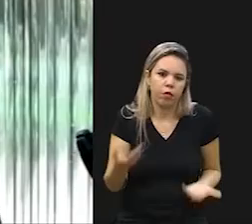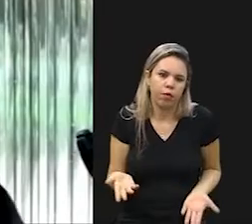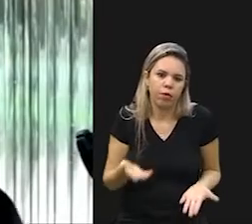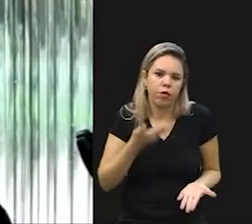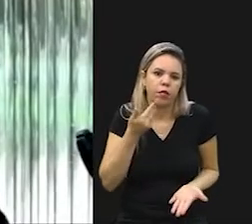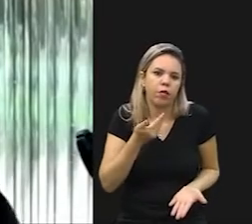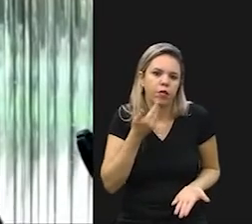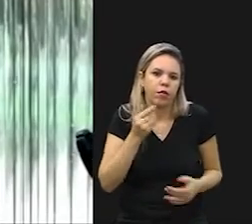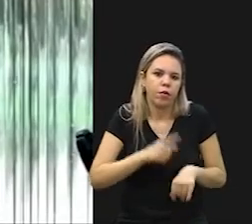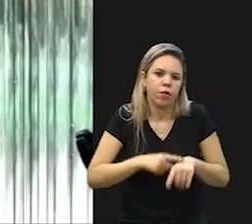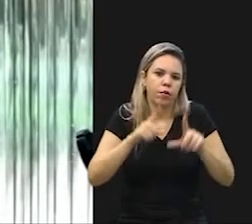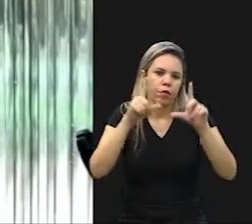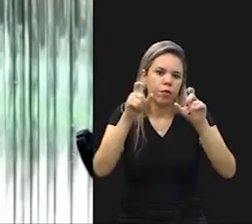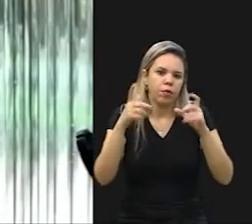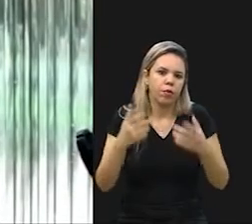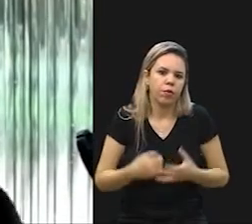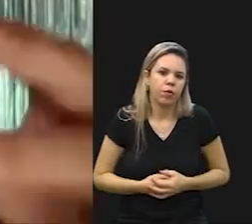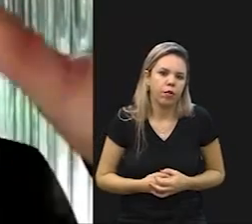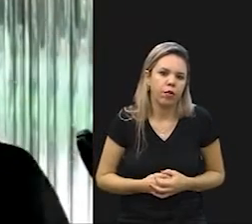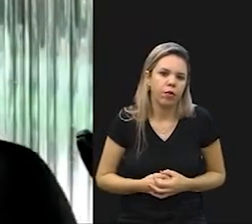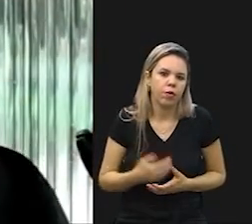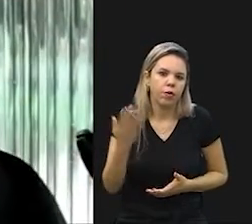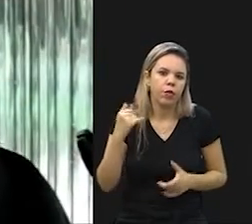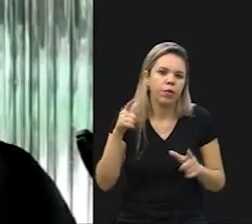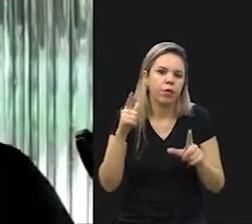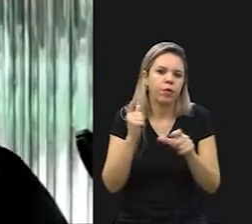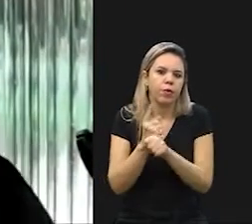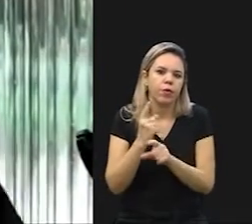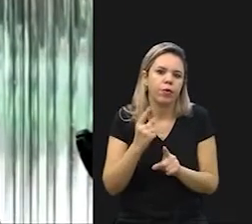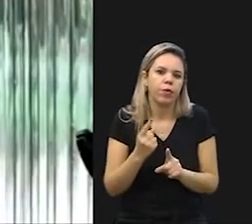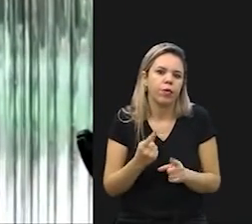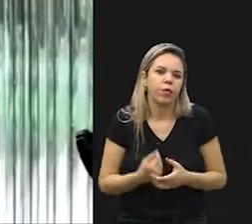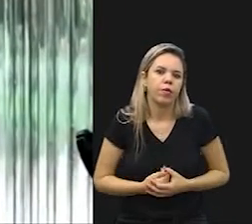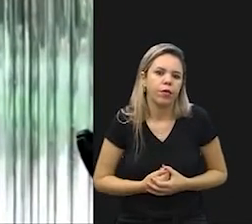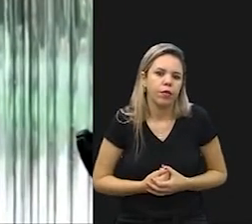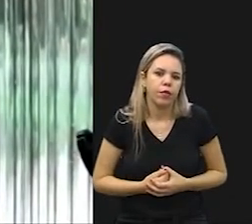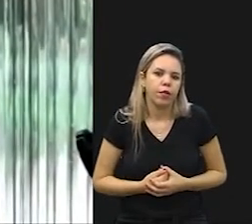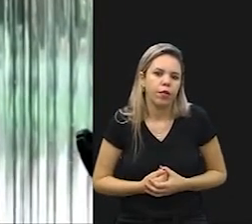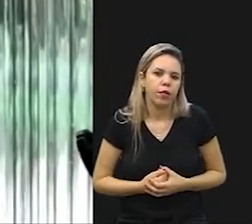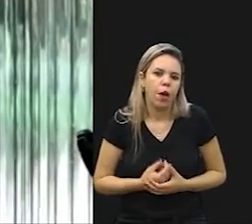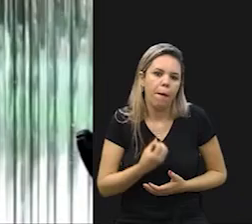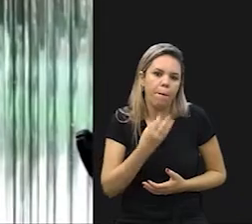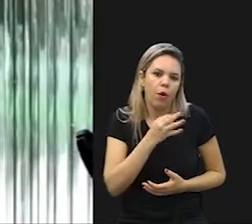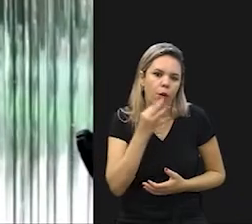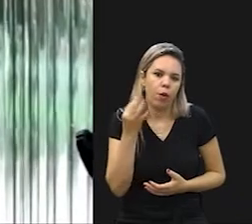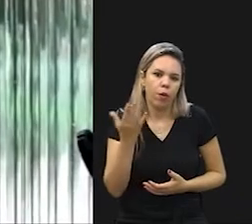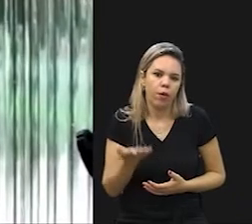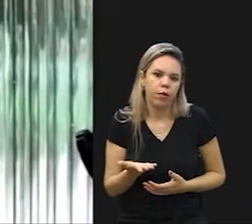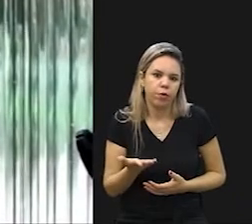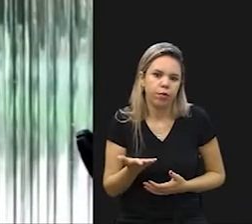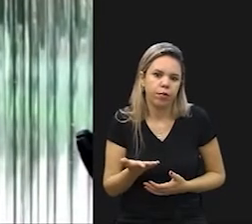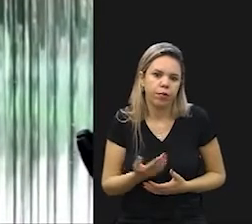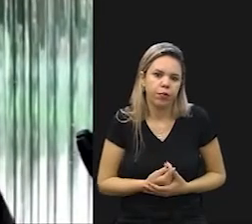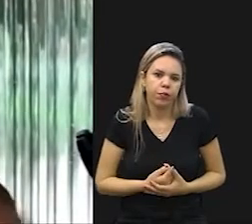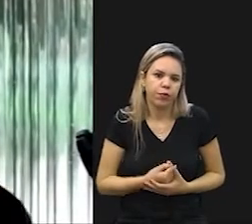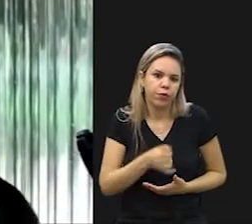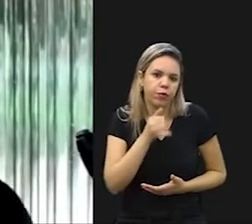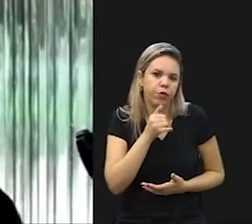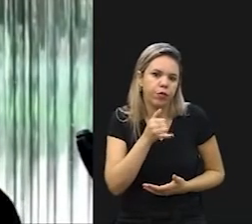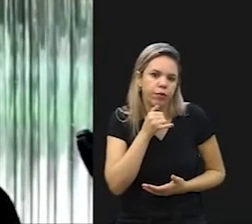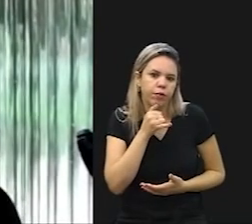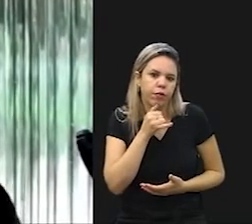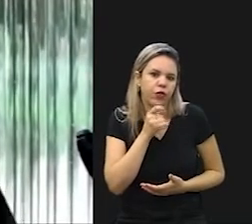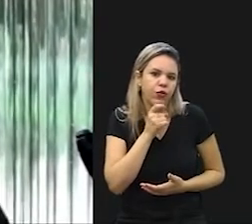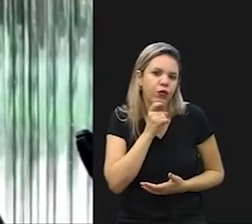isso facilita na hora de fotografar, porque eu sei onde encontrá-los, né? Isso é muito bom. Mas mesmo assim, por exemplo, num